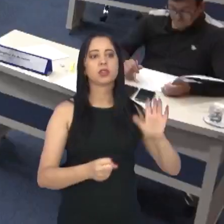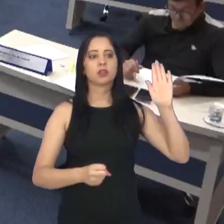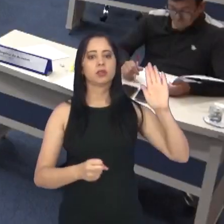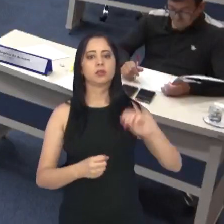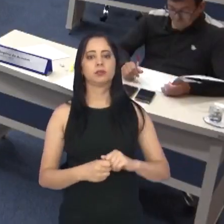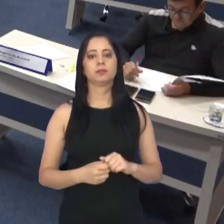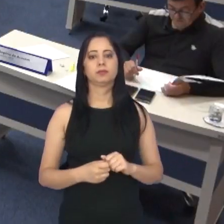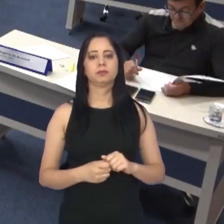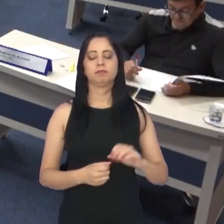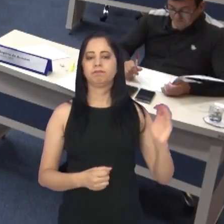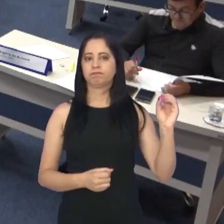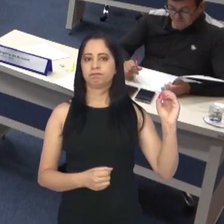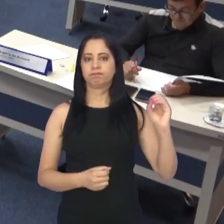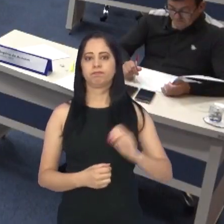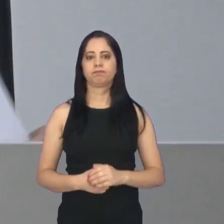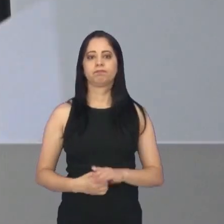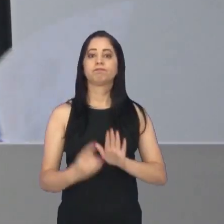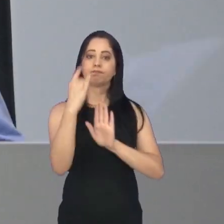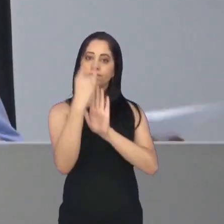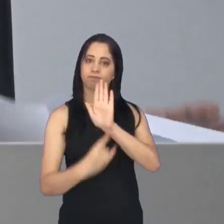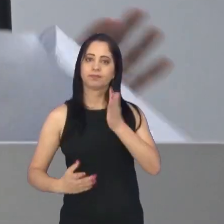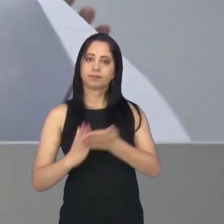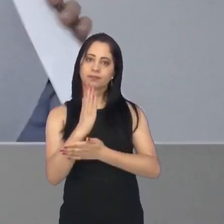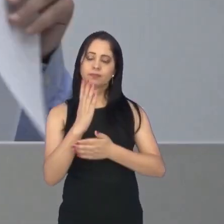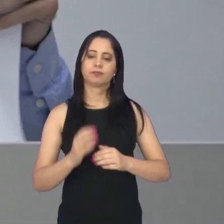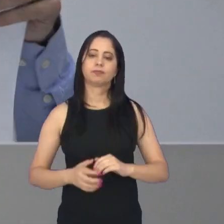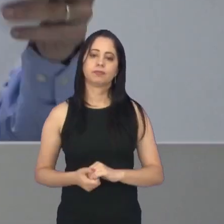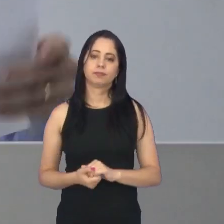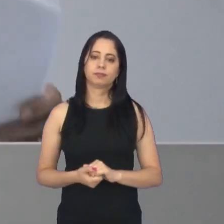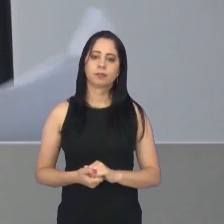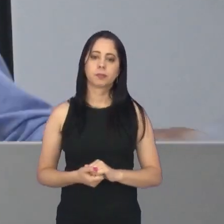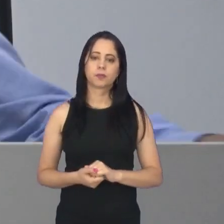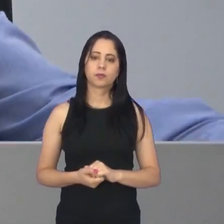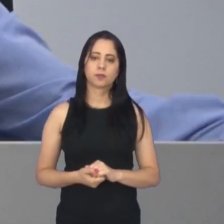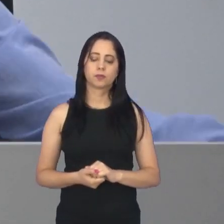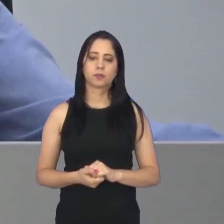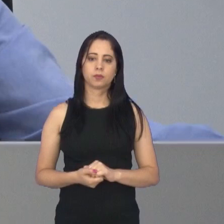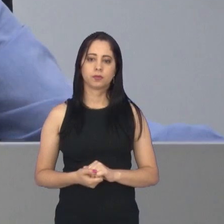manifestem. Nenhuma manifestação contrária. Processo aprovado por unanimidade.